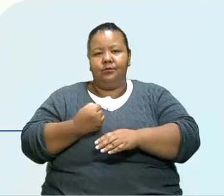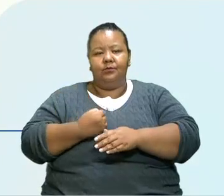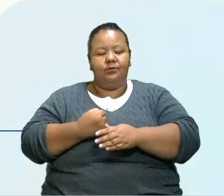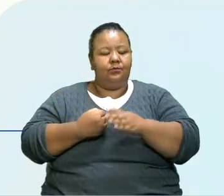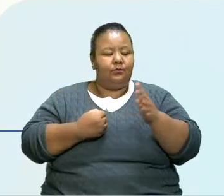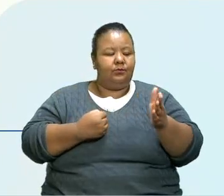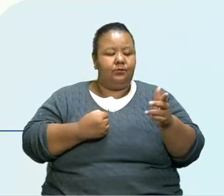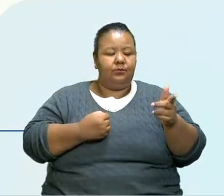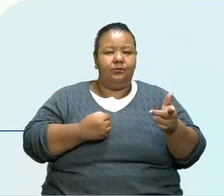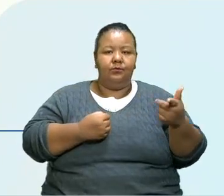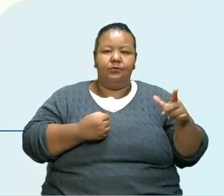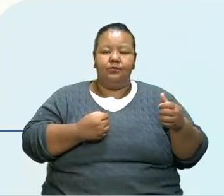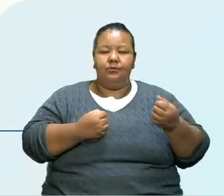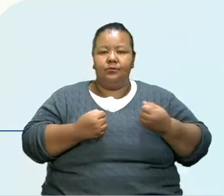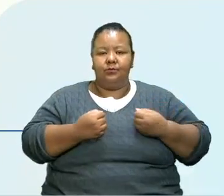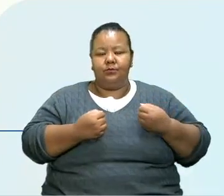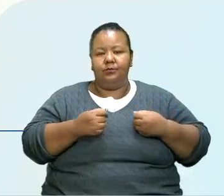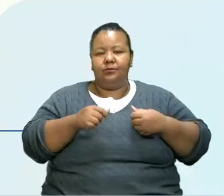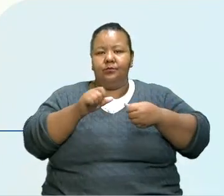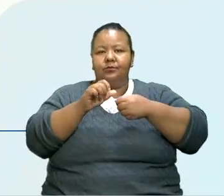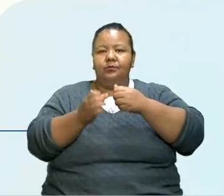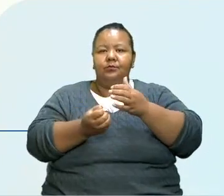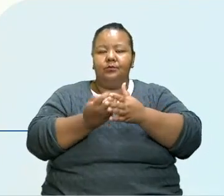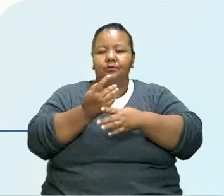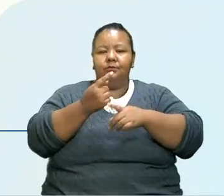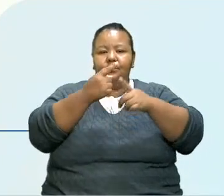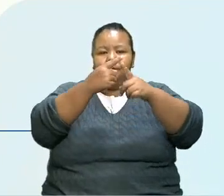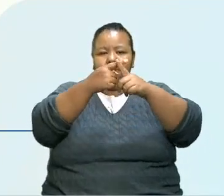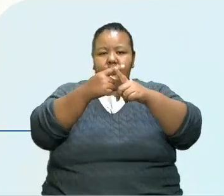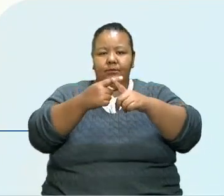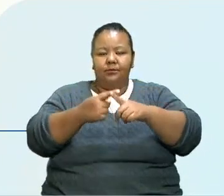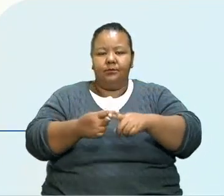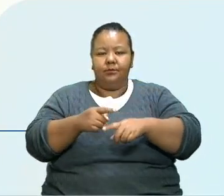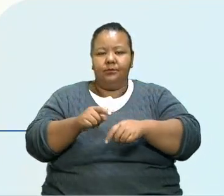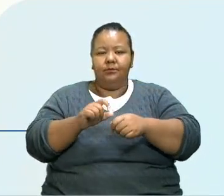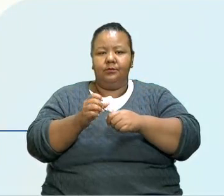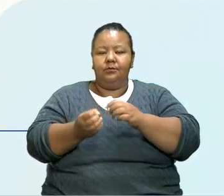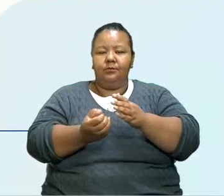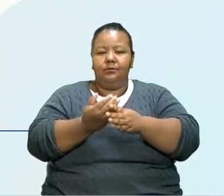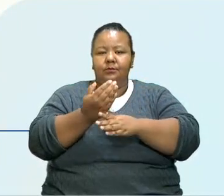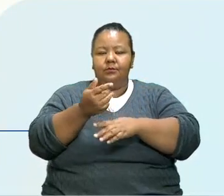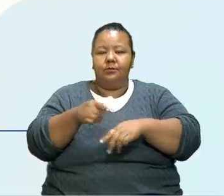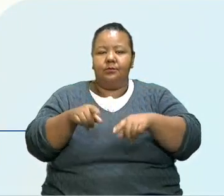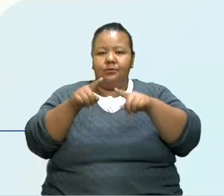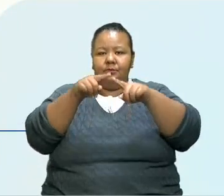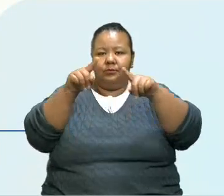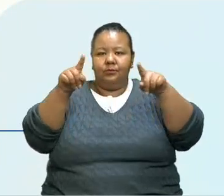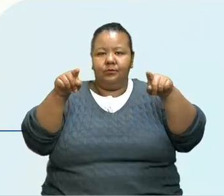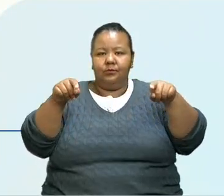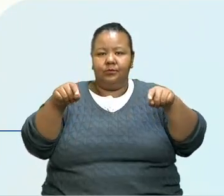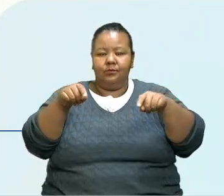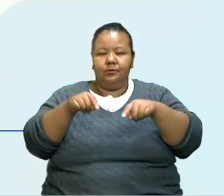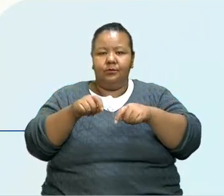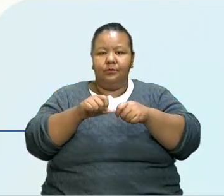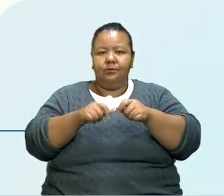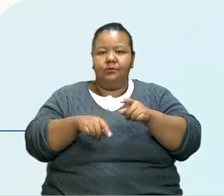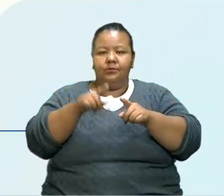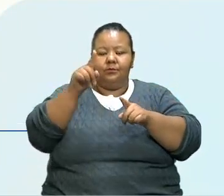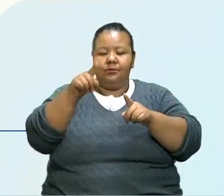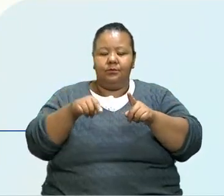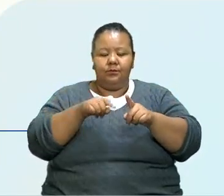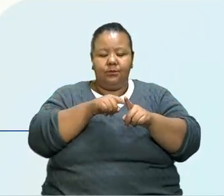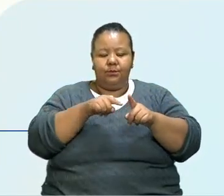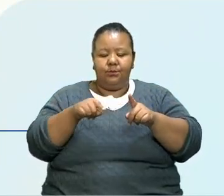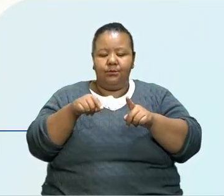lado você tem outros números, e você vai fazer a multiplicação deles para criar uma matriz. Então, você vai fazer o cruzamento desses